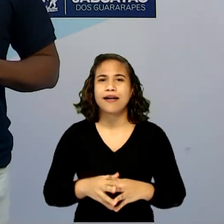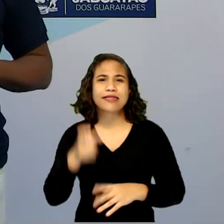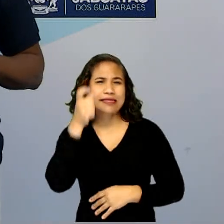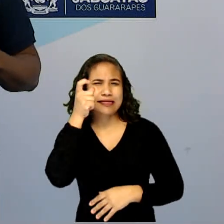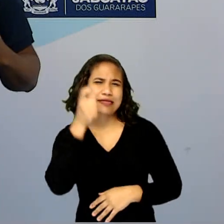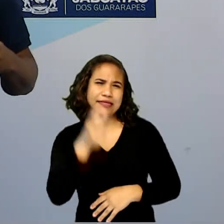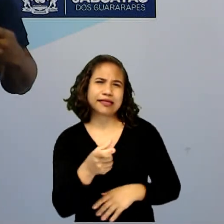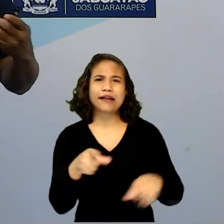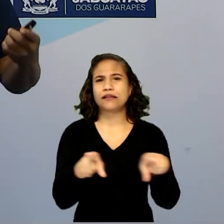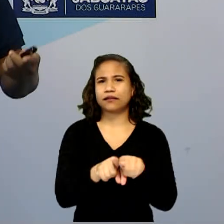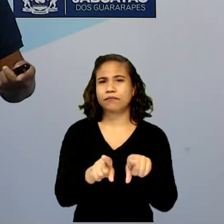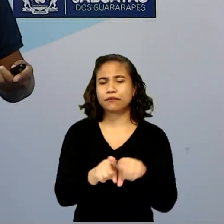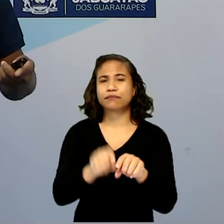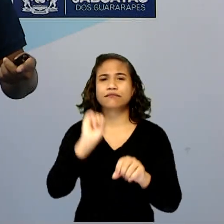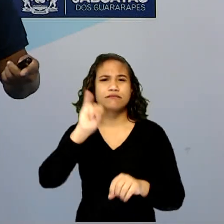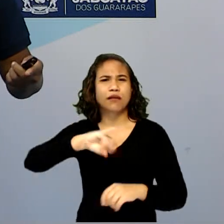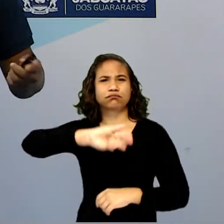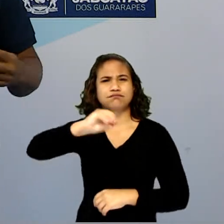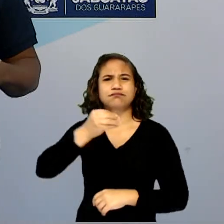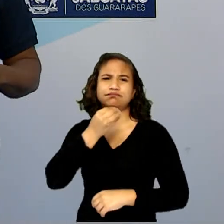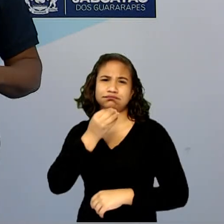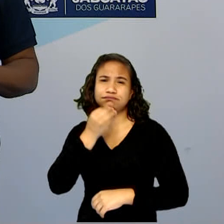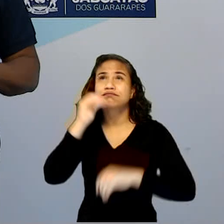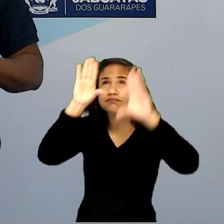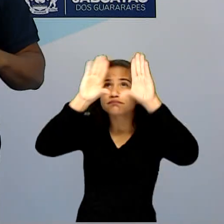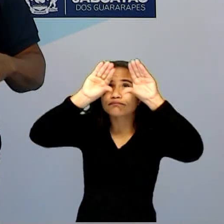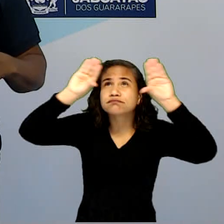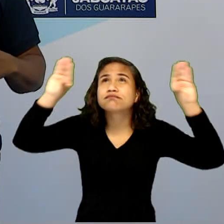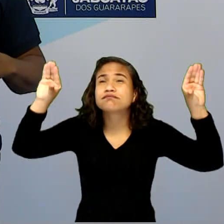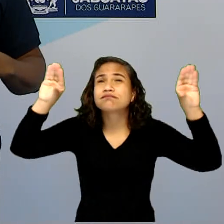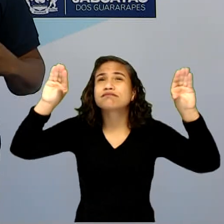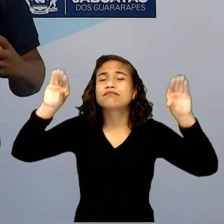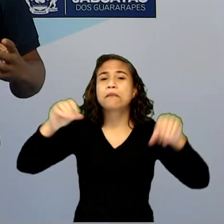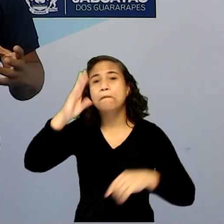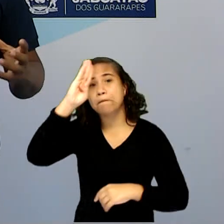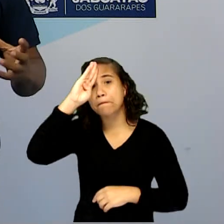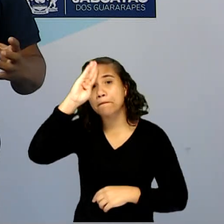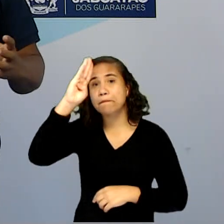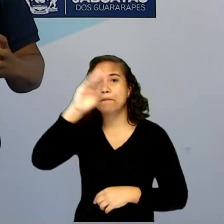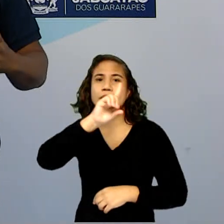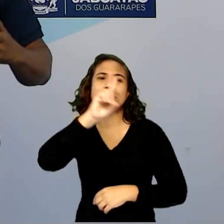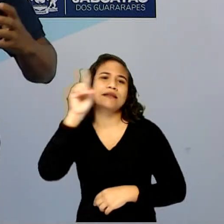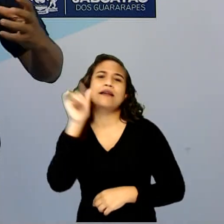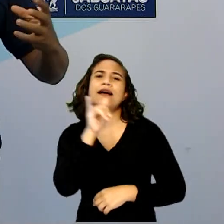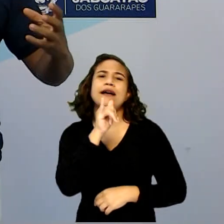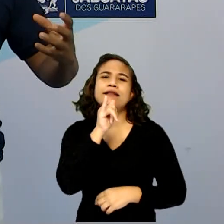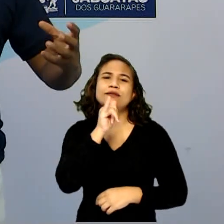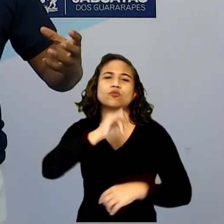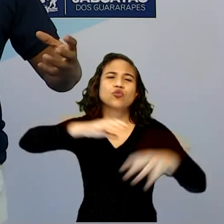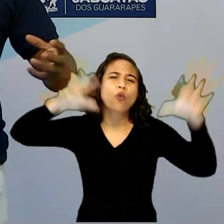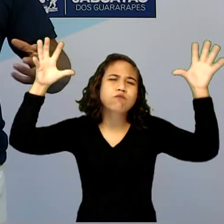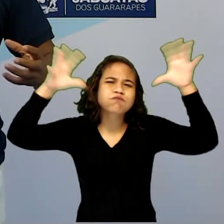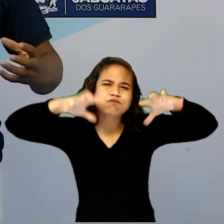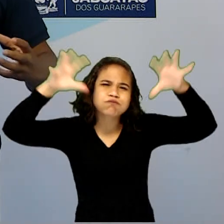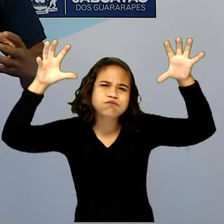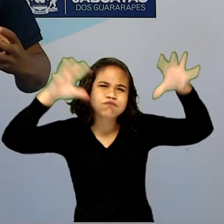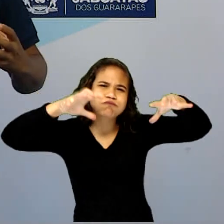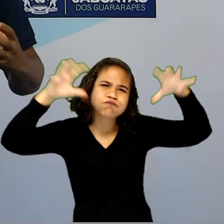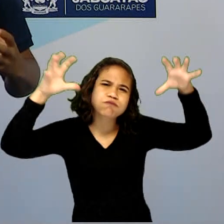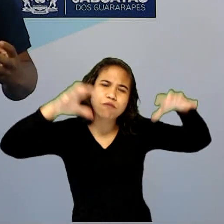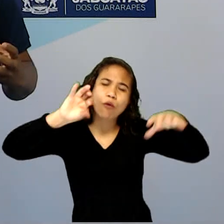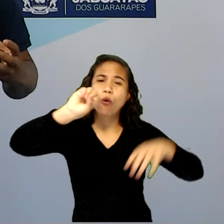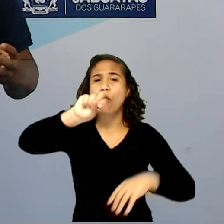interessante que também podemos ver no céu, principalmente em dias onde há chuva e também